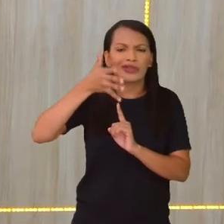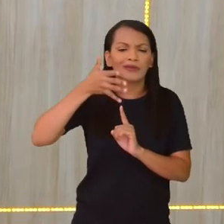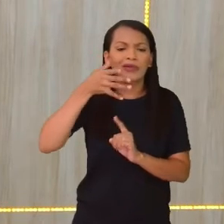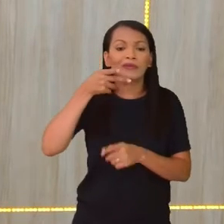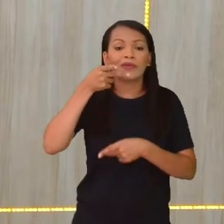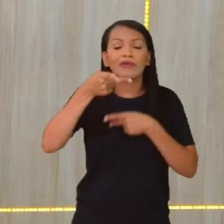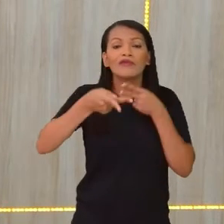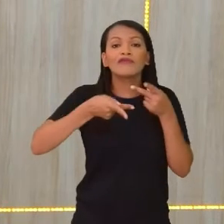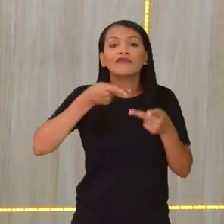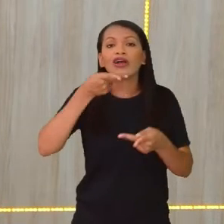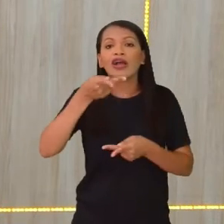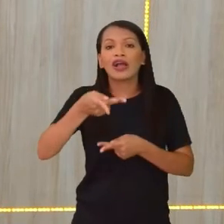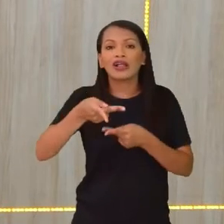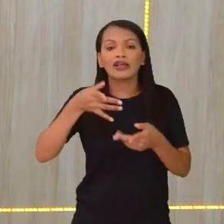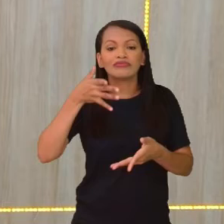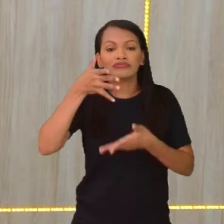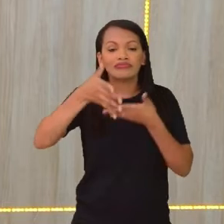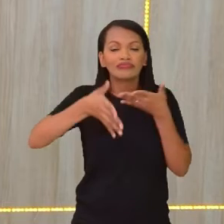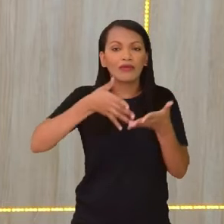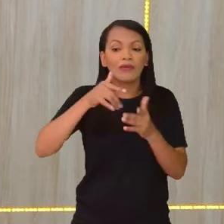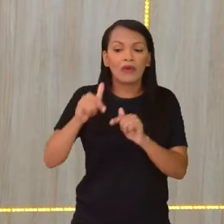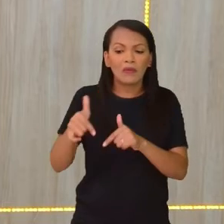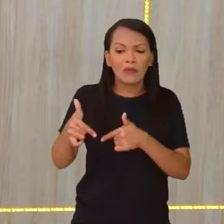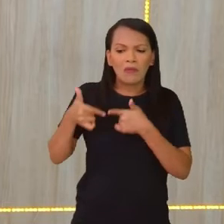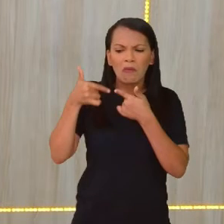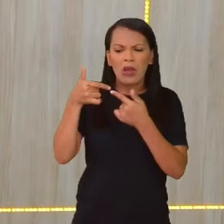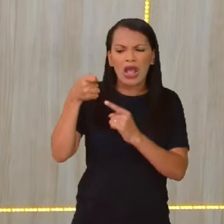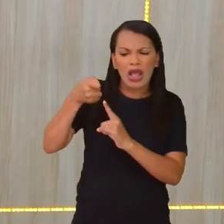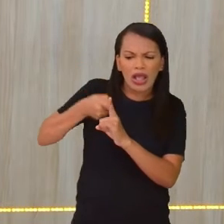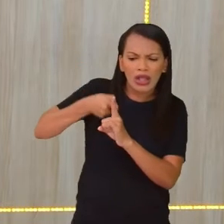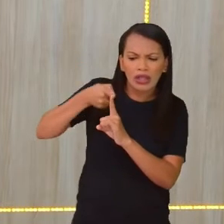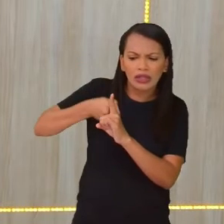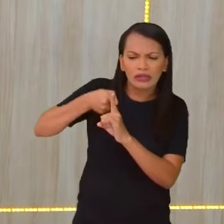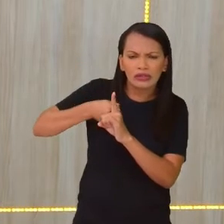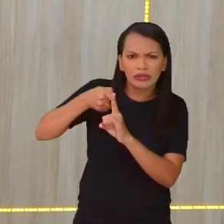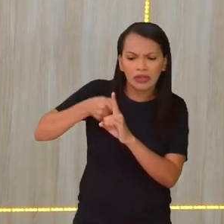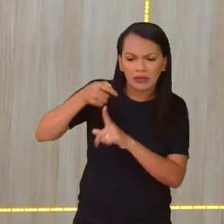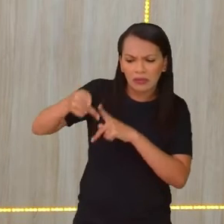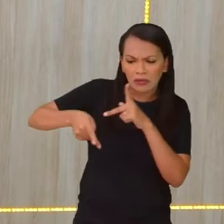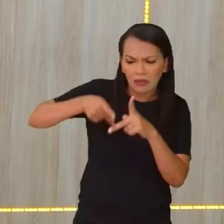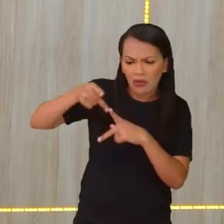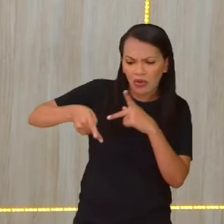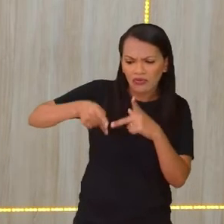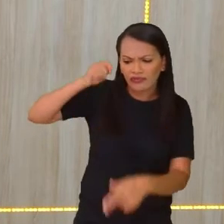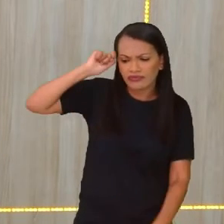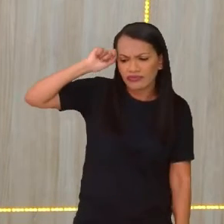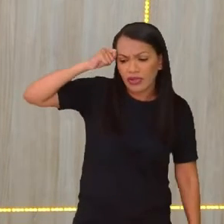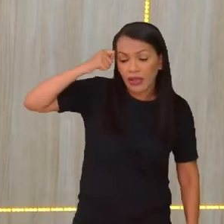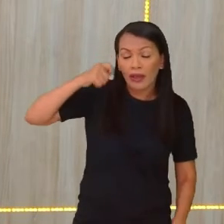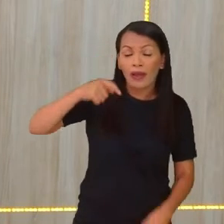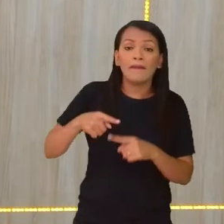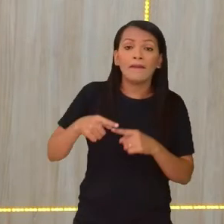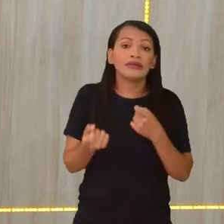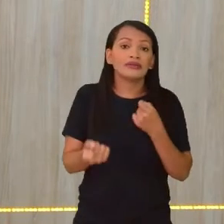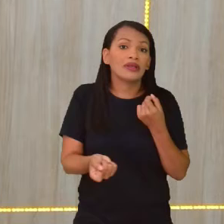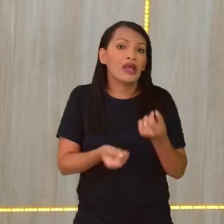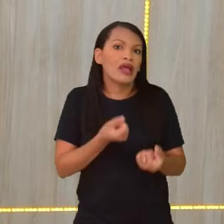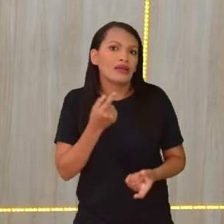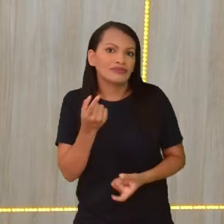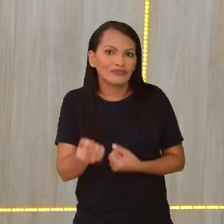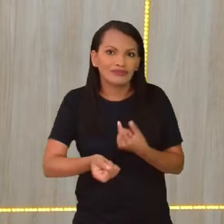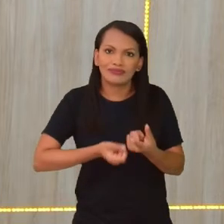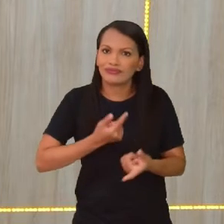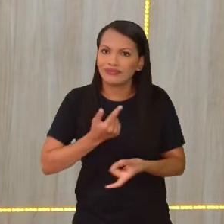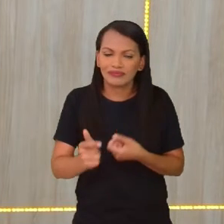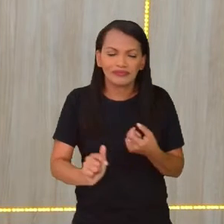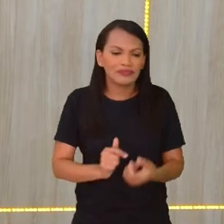falar, né, sobre essa luta do povo negro, né, para os alunos e alunas. Mas muitas vezes, né,